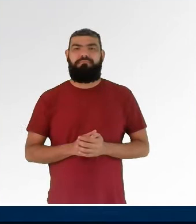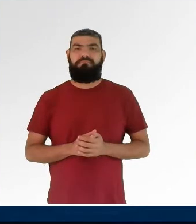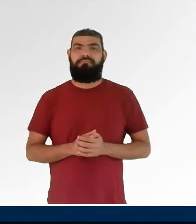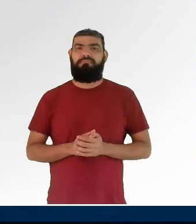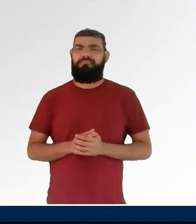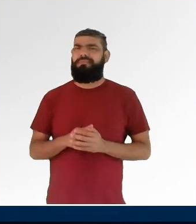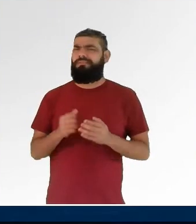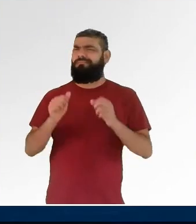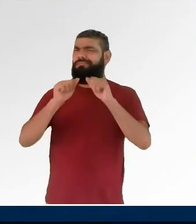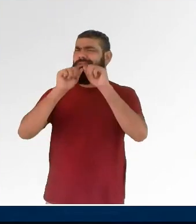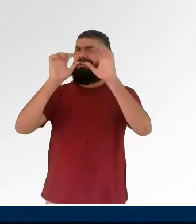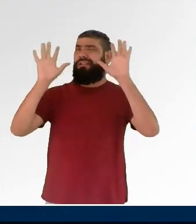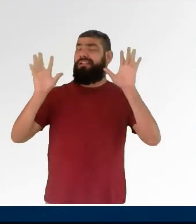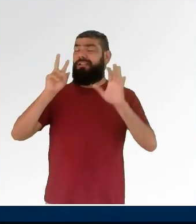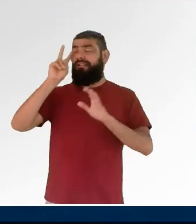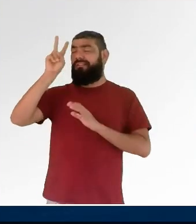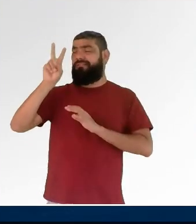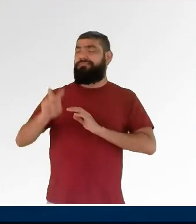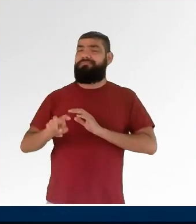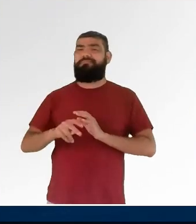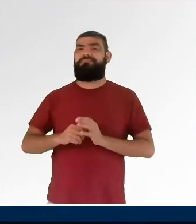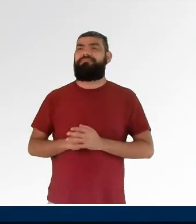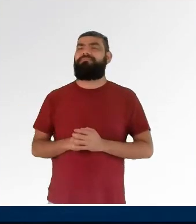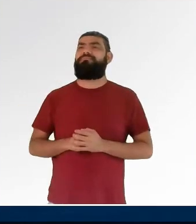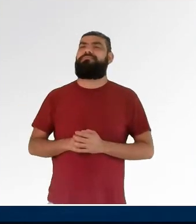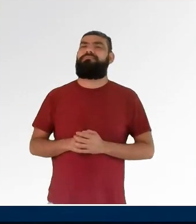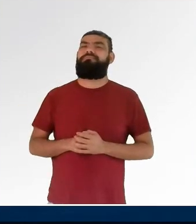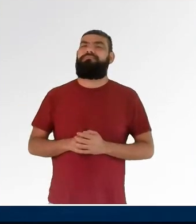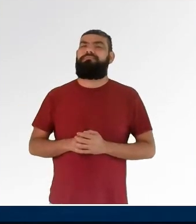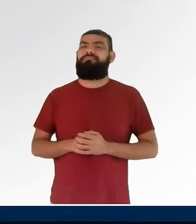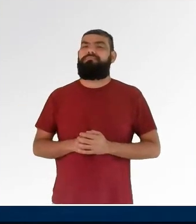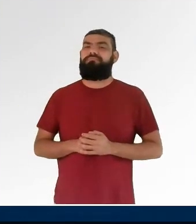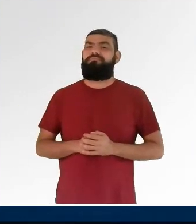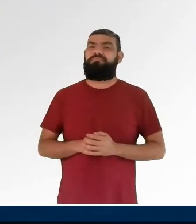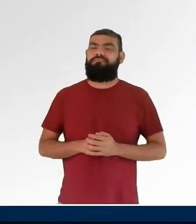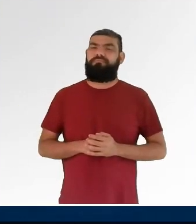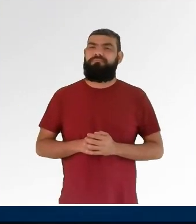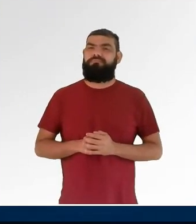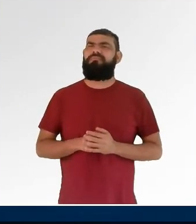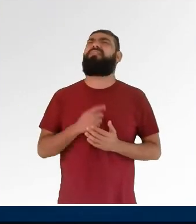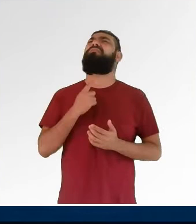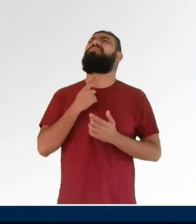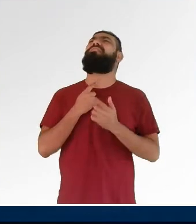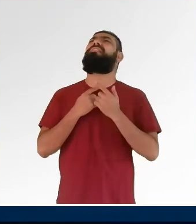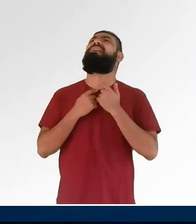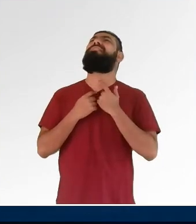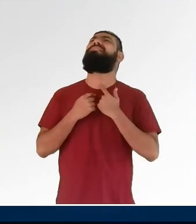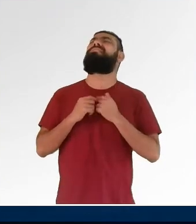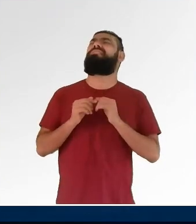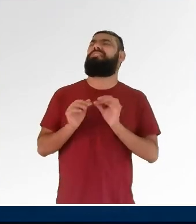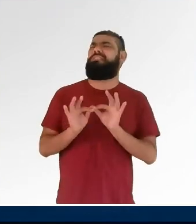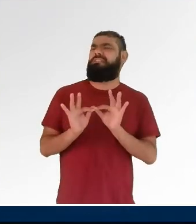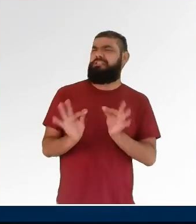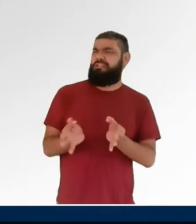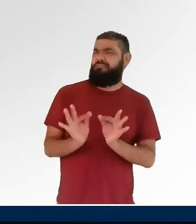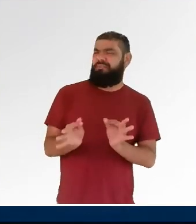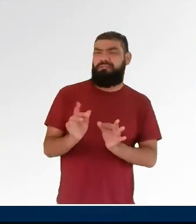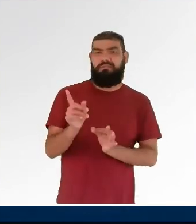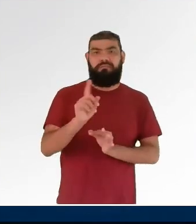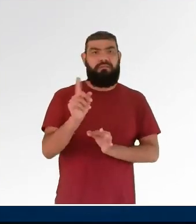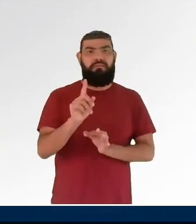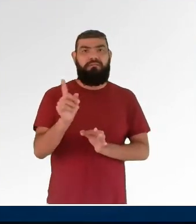são vontades simples. O que nós queremos, meu amado, minha amada, é o seguinte, olha o que acontece